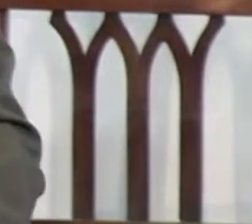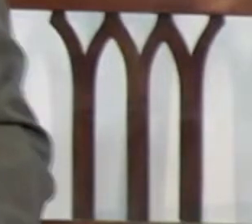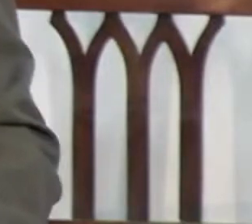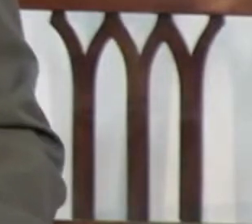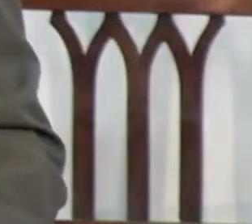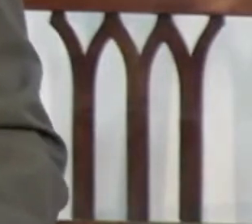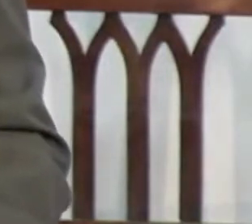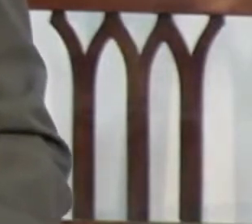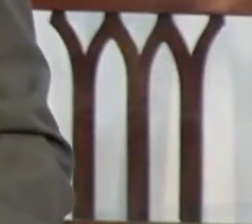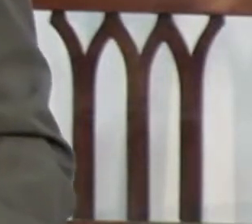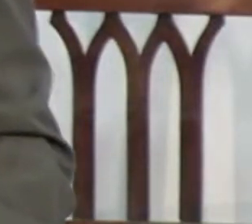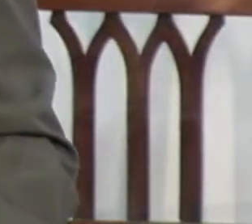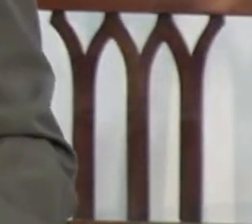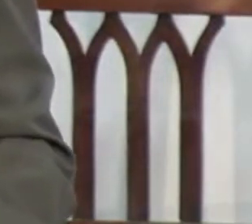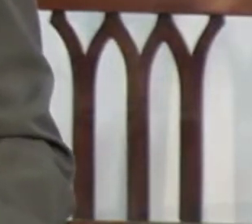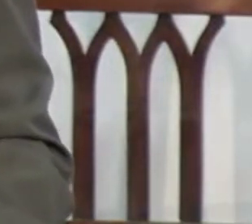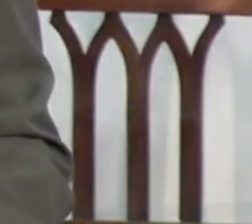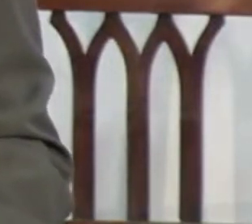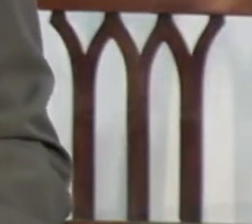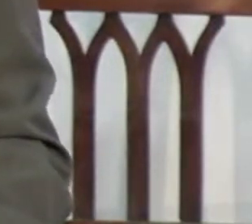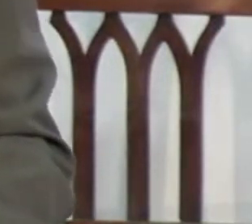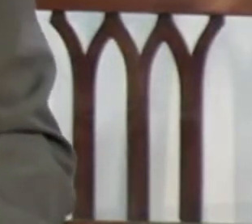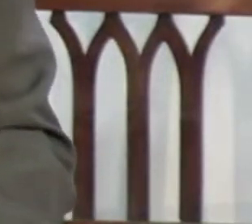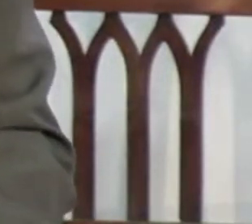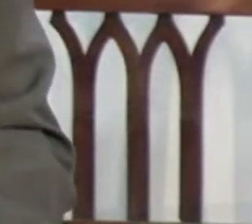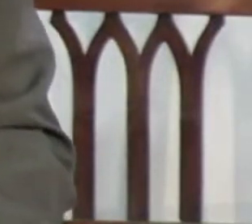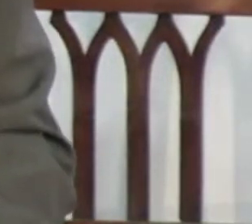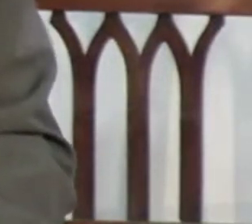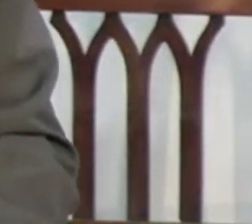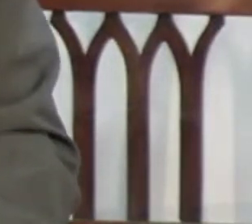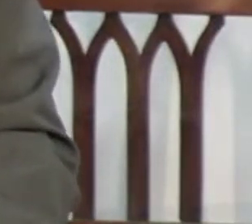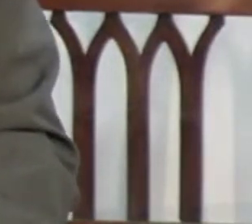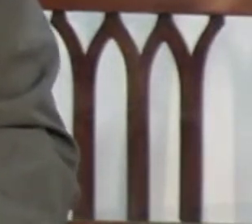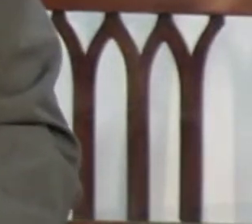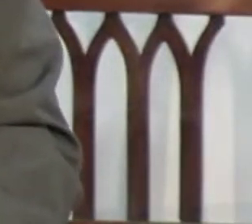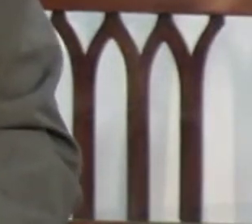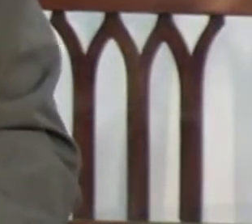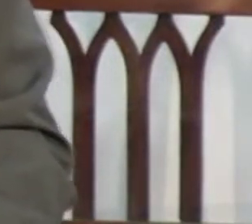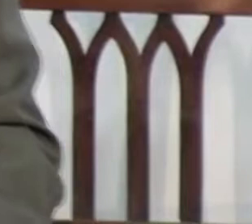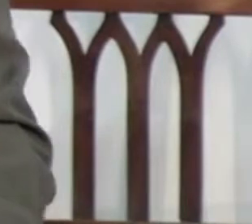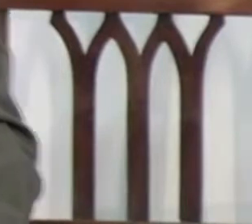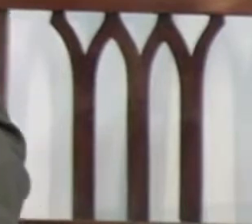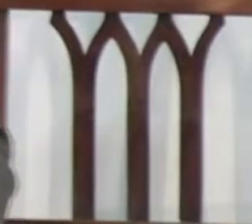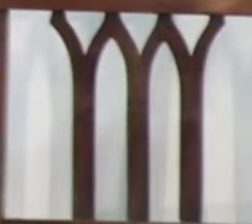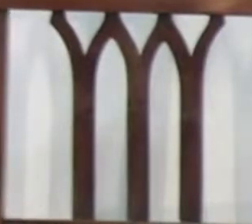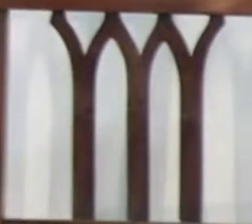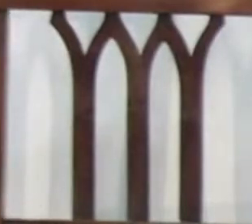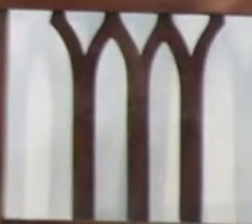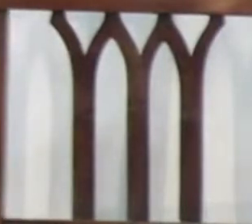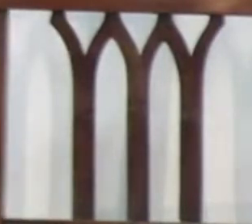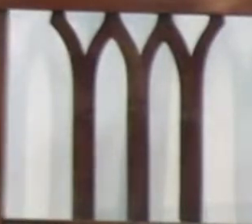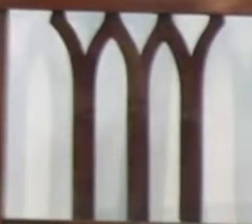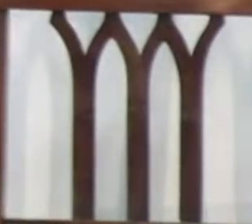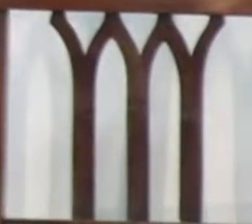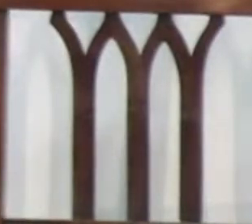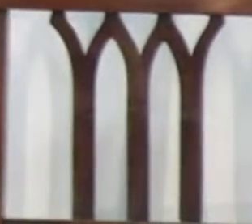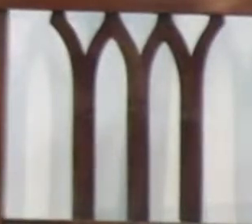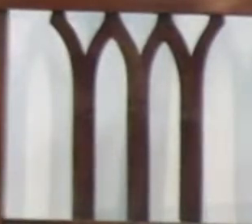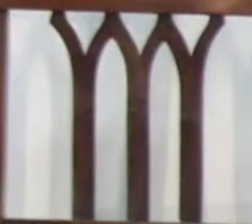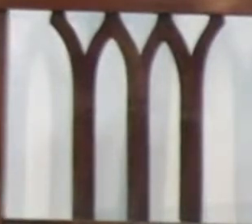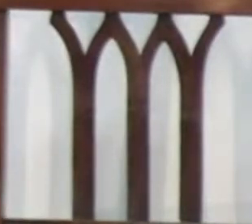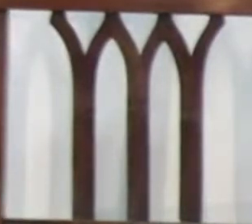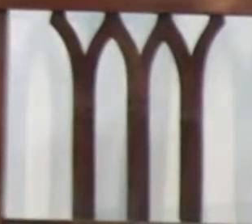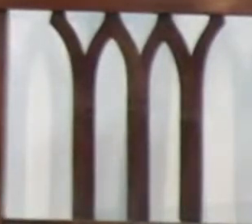será liberto sem que clame, arrependido aos pés de Cristo,